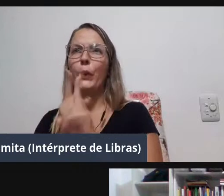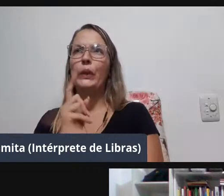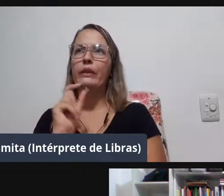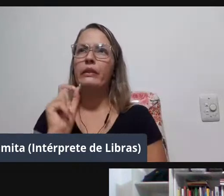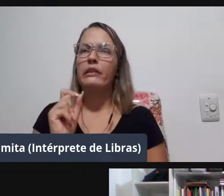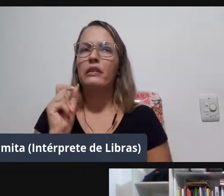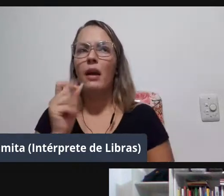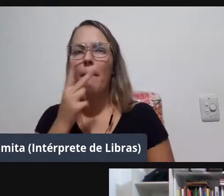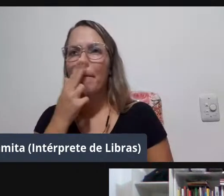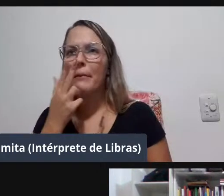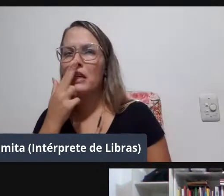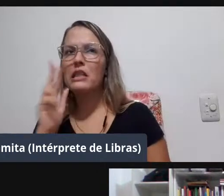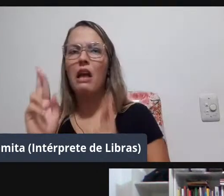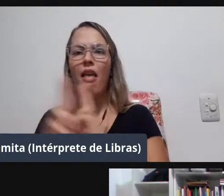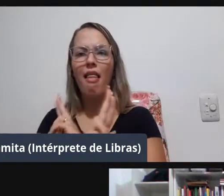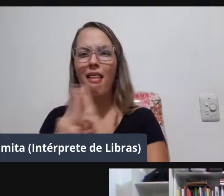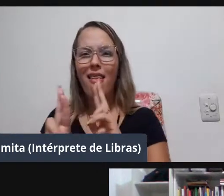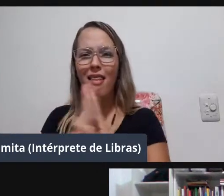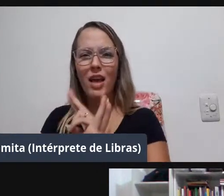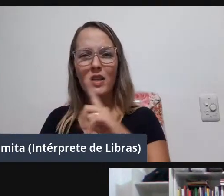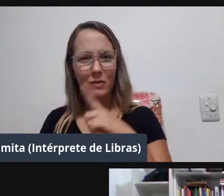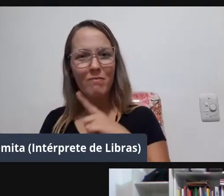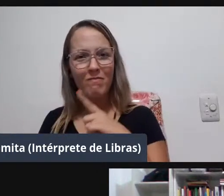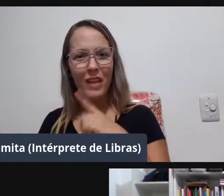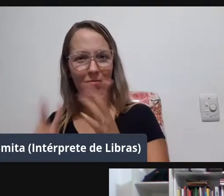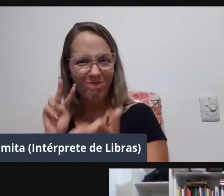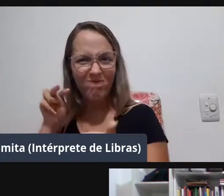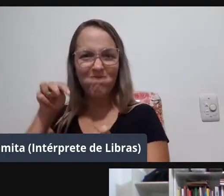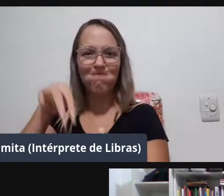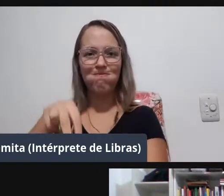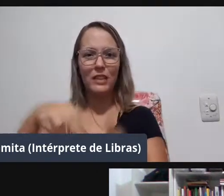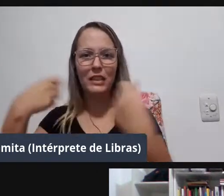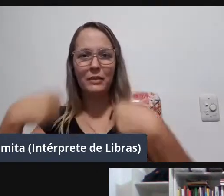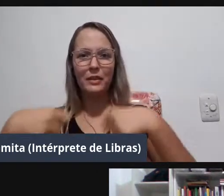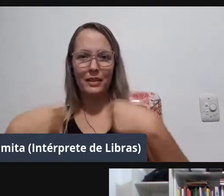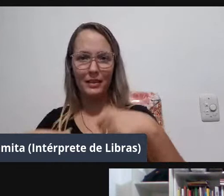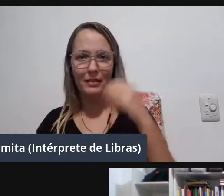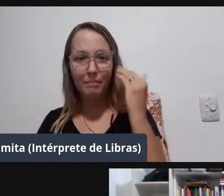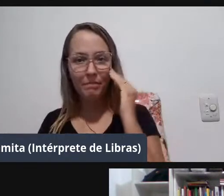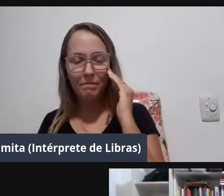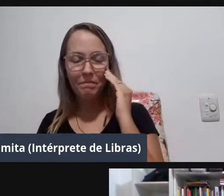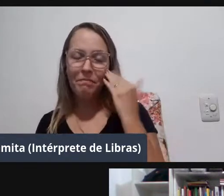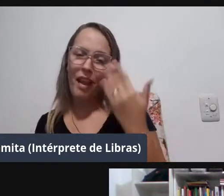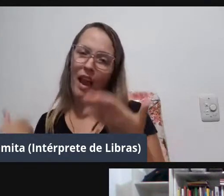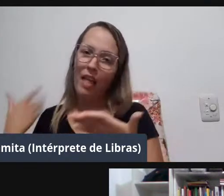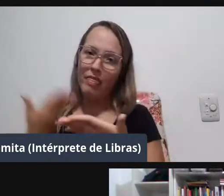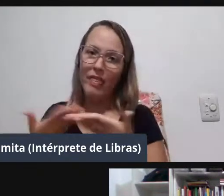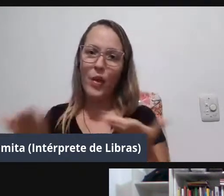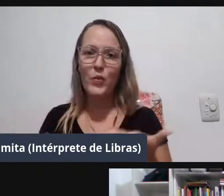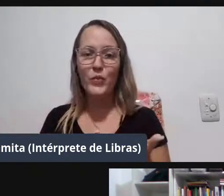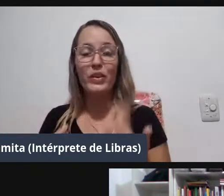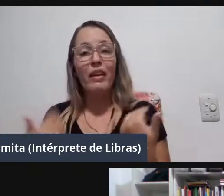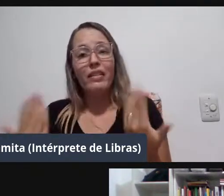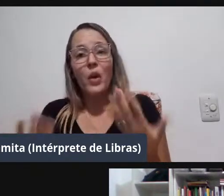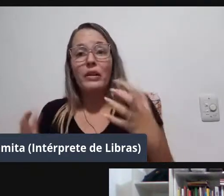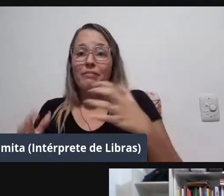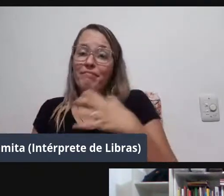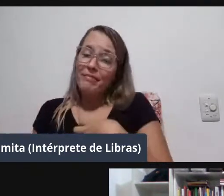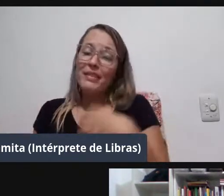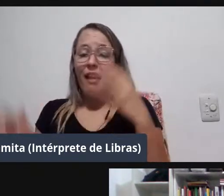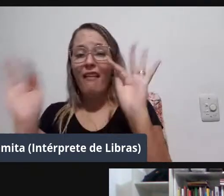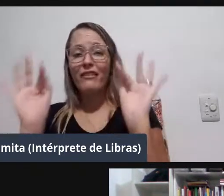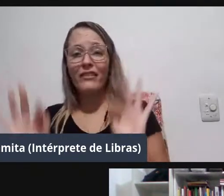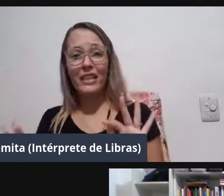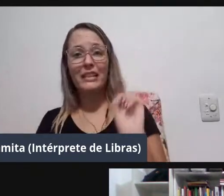muita relação, né, com a resistência que tem que ser feita até hoje. Então, é sempre uma alegria falar, né, do nosso